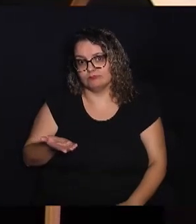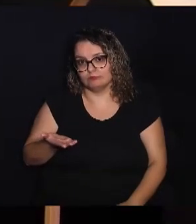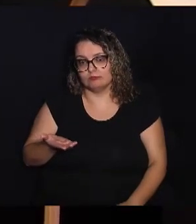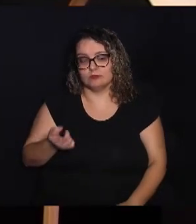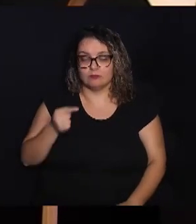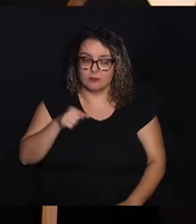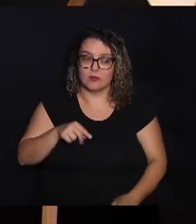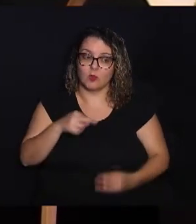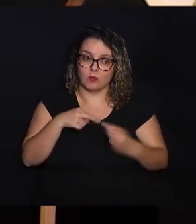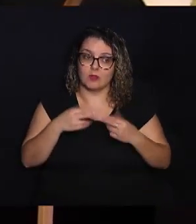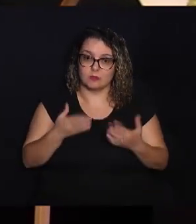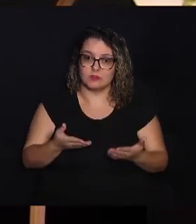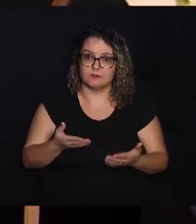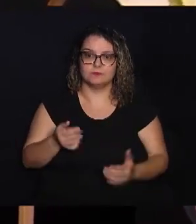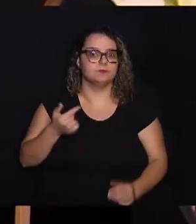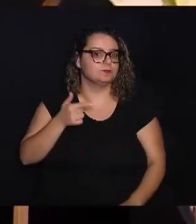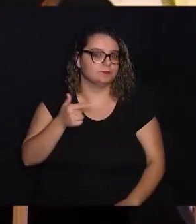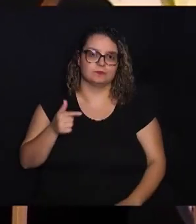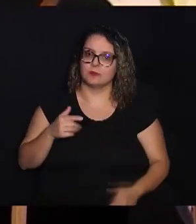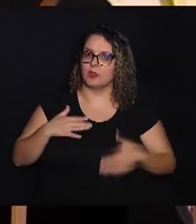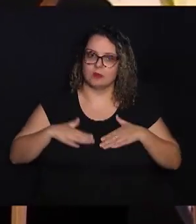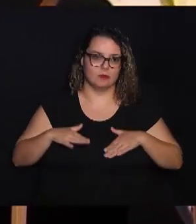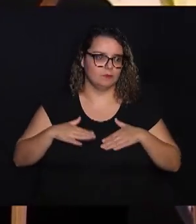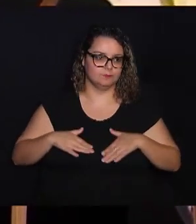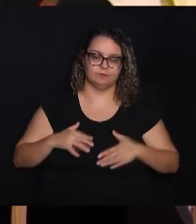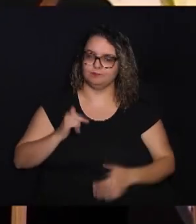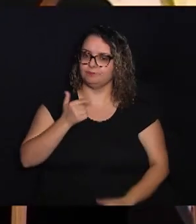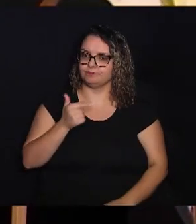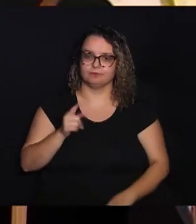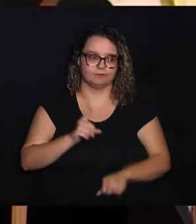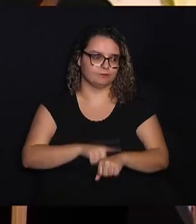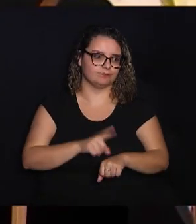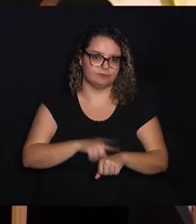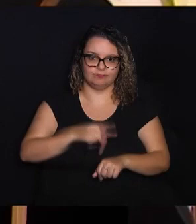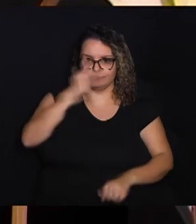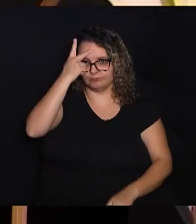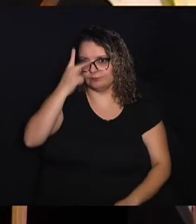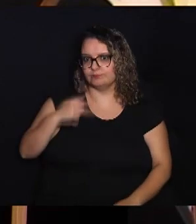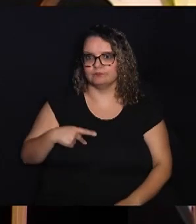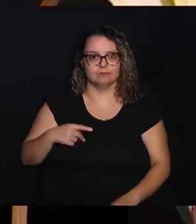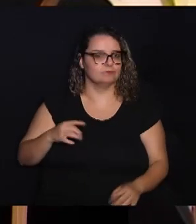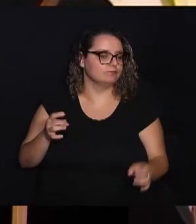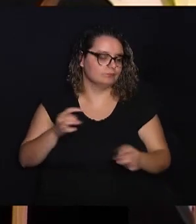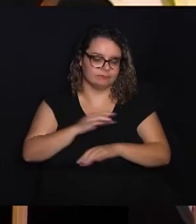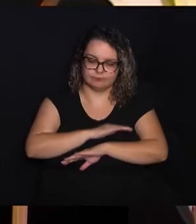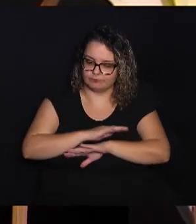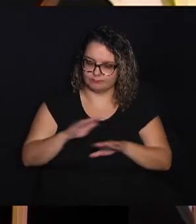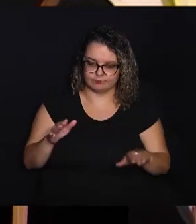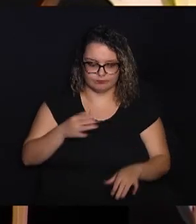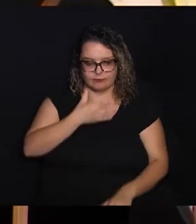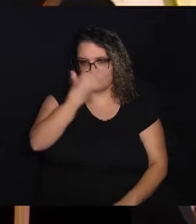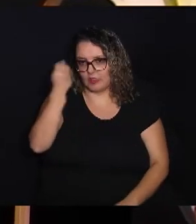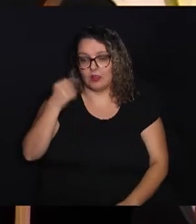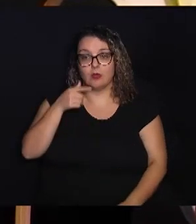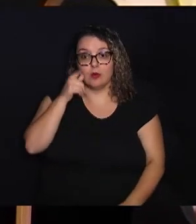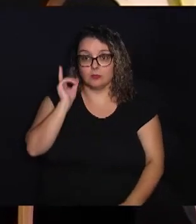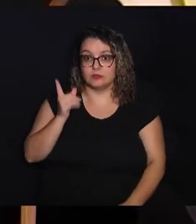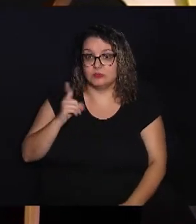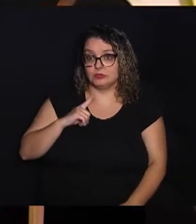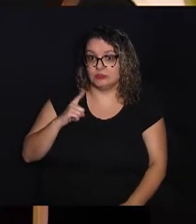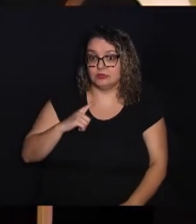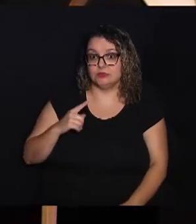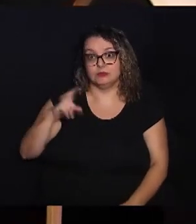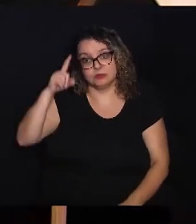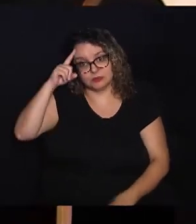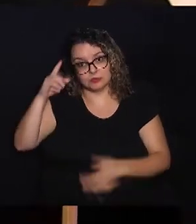nessa questão. Você não tem descanso, você não tem tempo para você, pode esquecer. Ontem mesmo, eu tenho umas